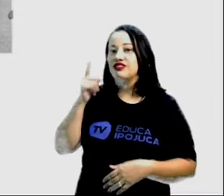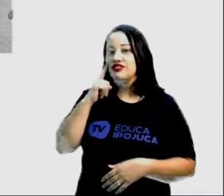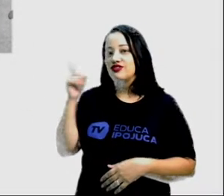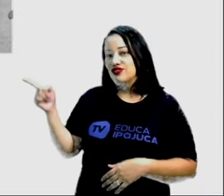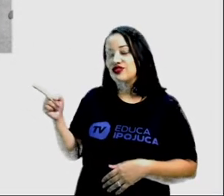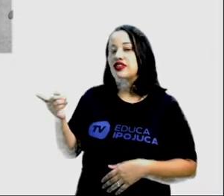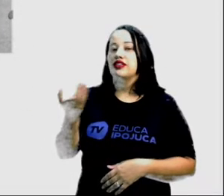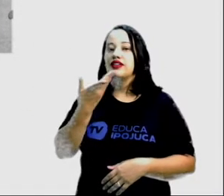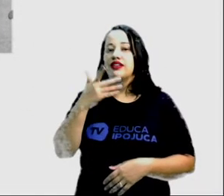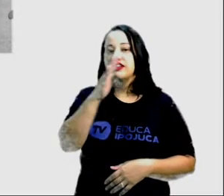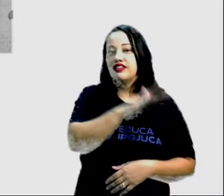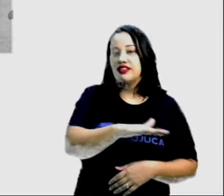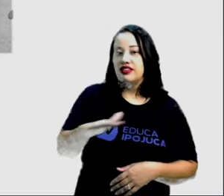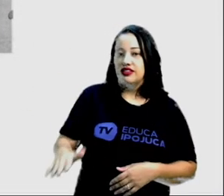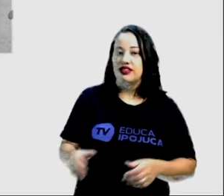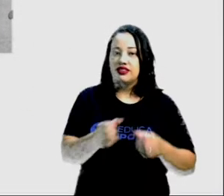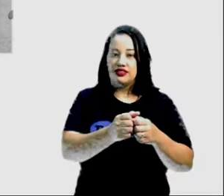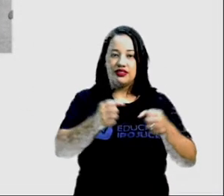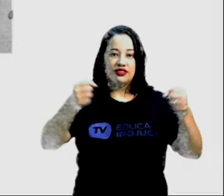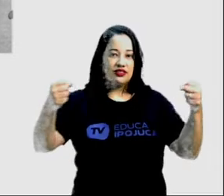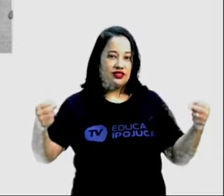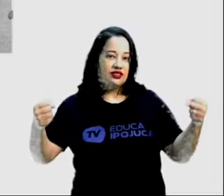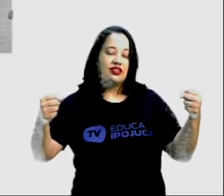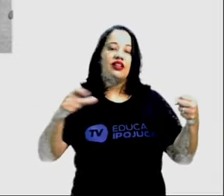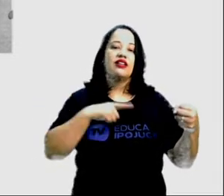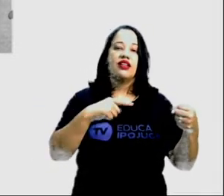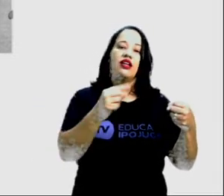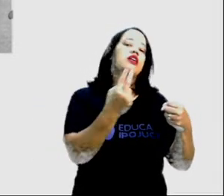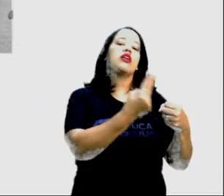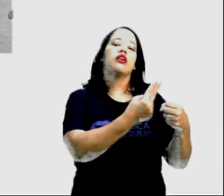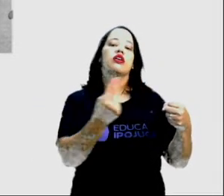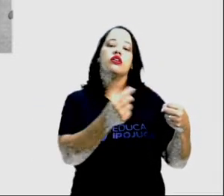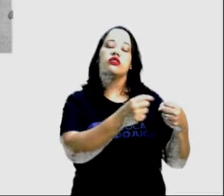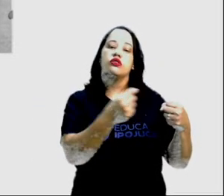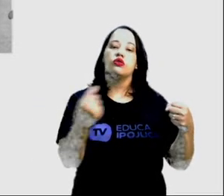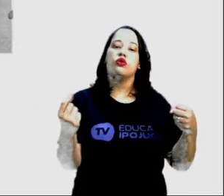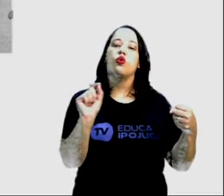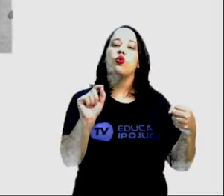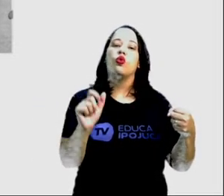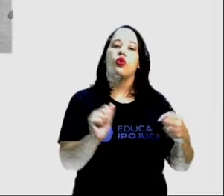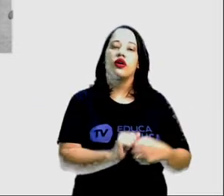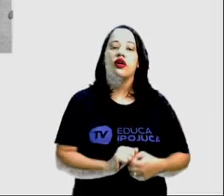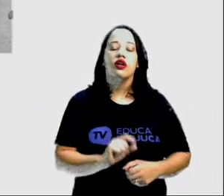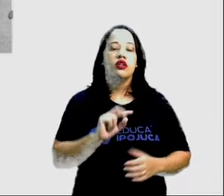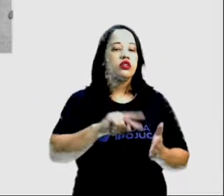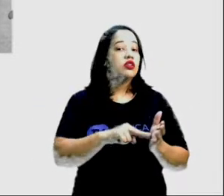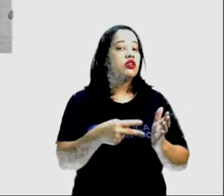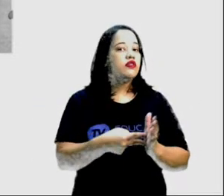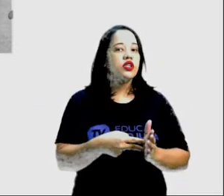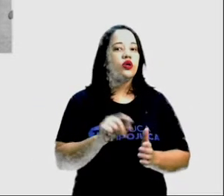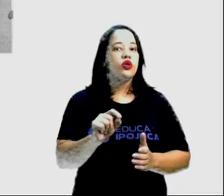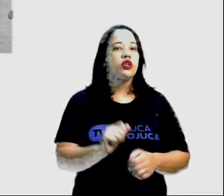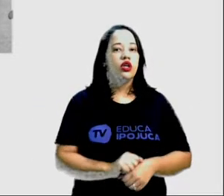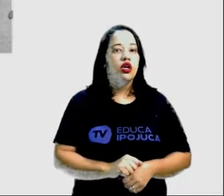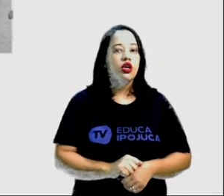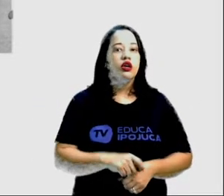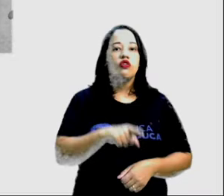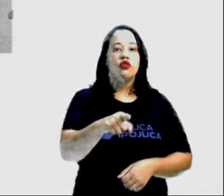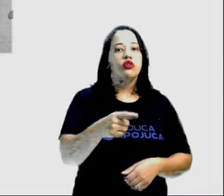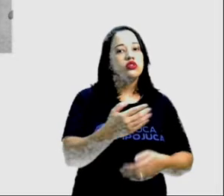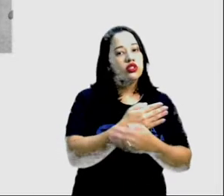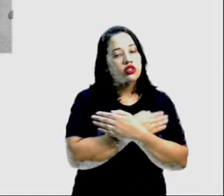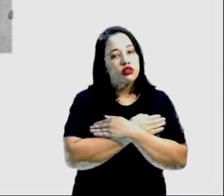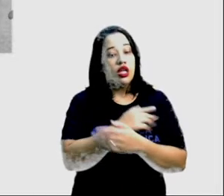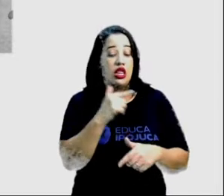duas crianças segurando um cartaz onde tem escrito "Why can't you give my dad a job?", né? Por que é que você não pode dar um emprego para